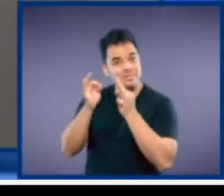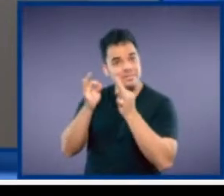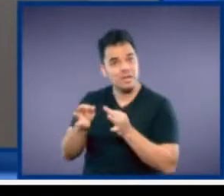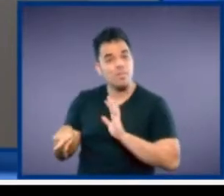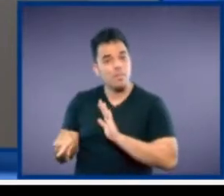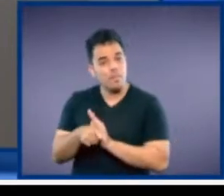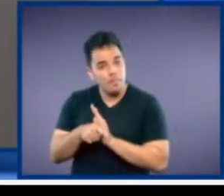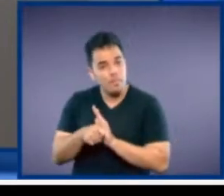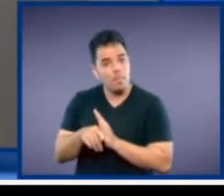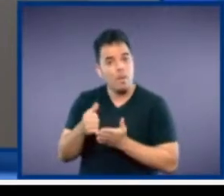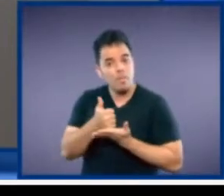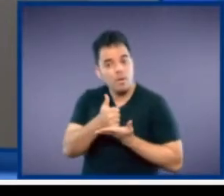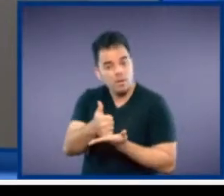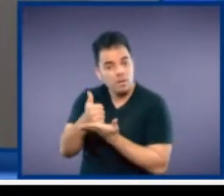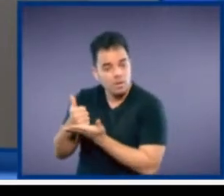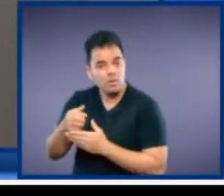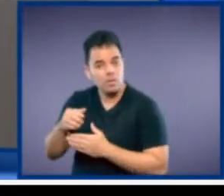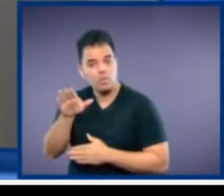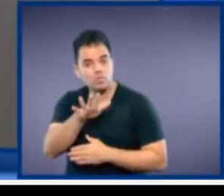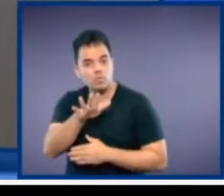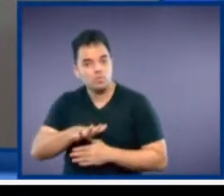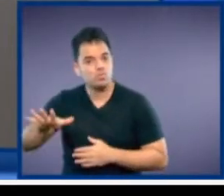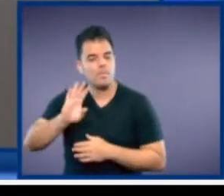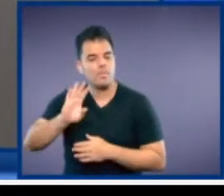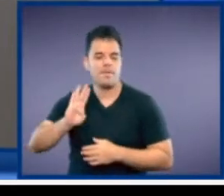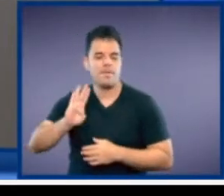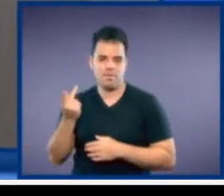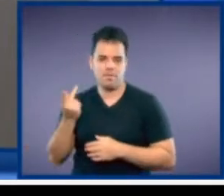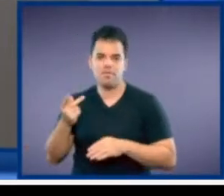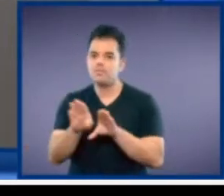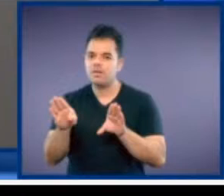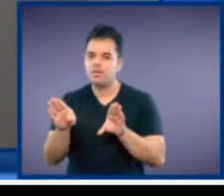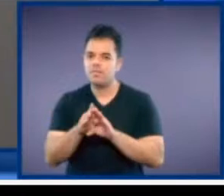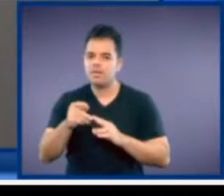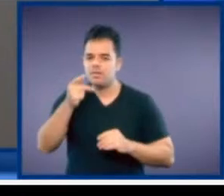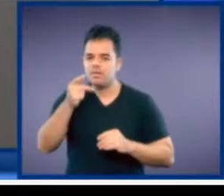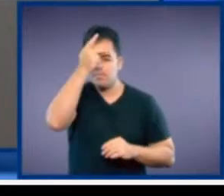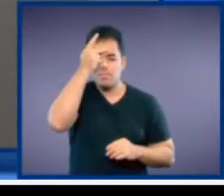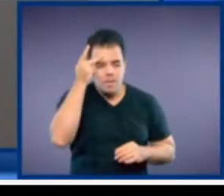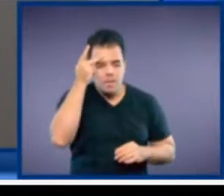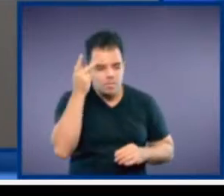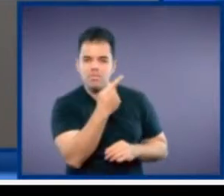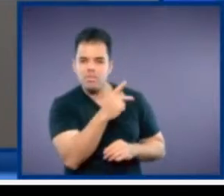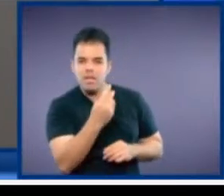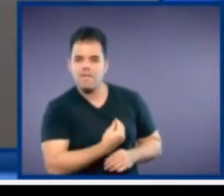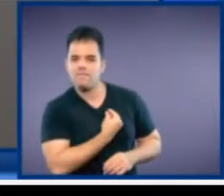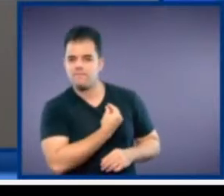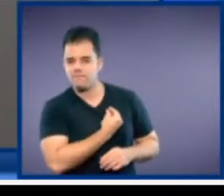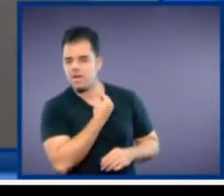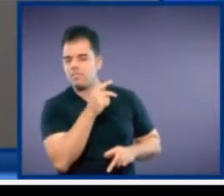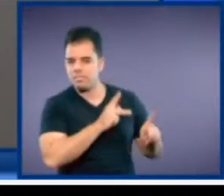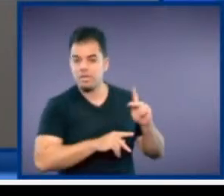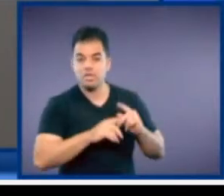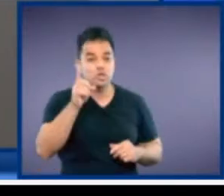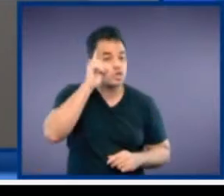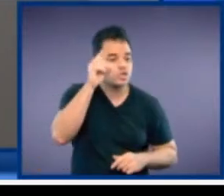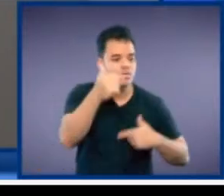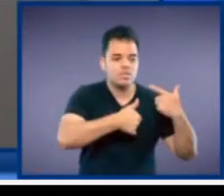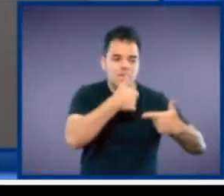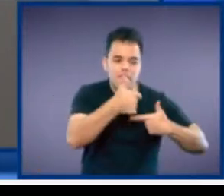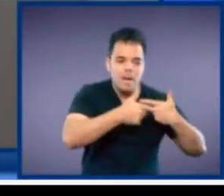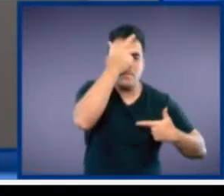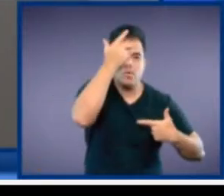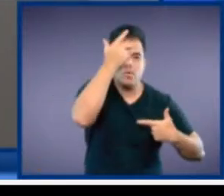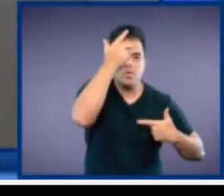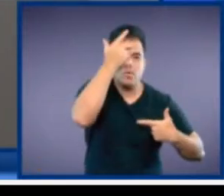região metropolitana de BH e, consequentemente, na vida do cidadão, no dia a dia do trabalhador, do usuário